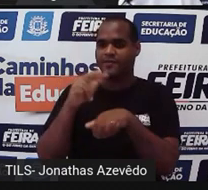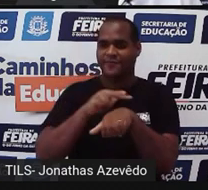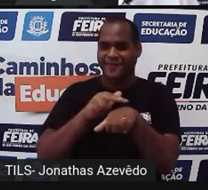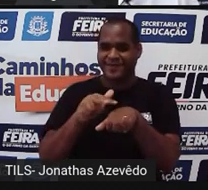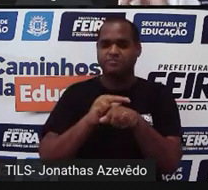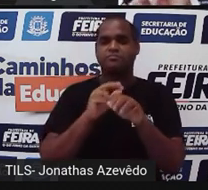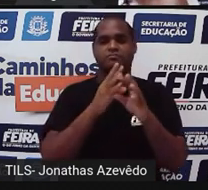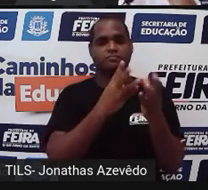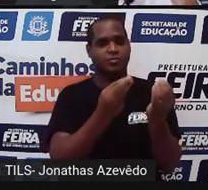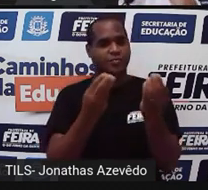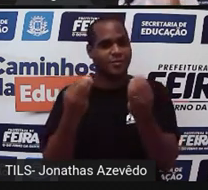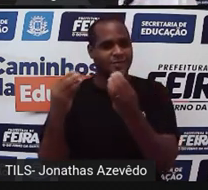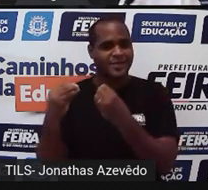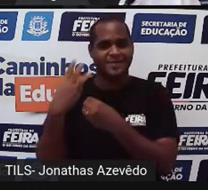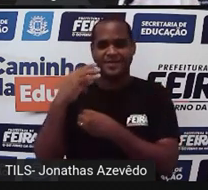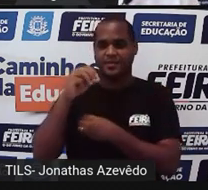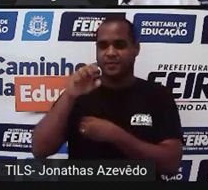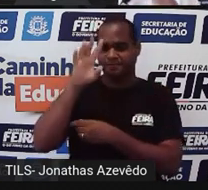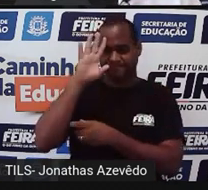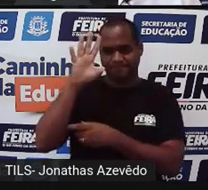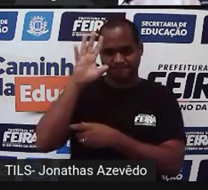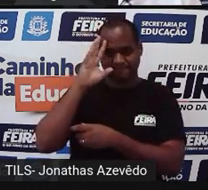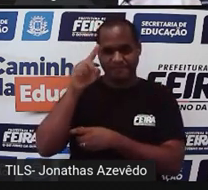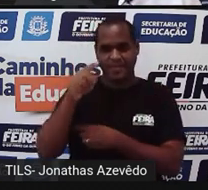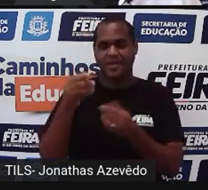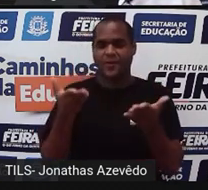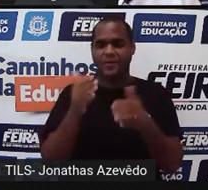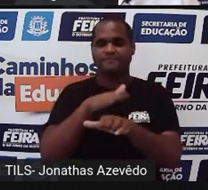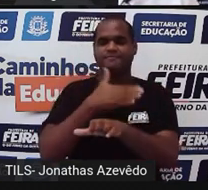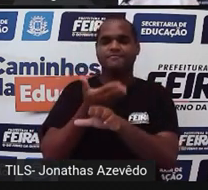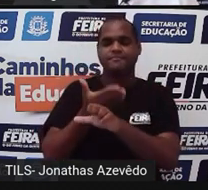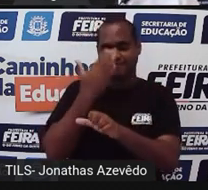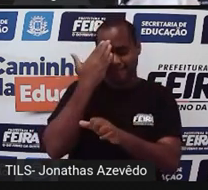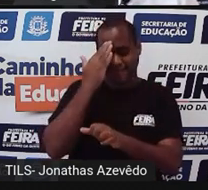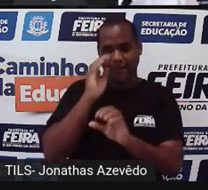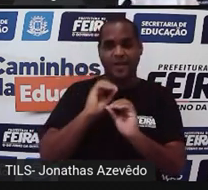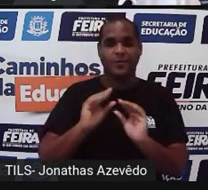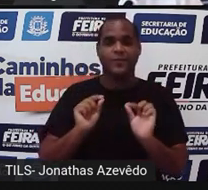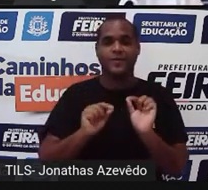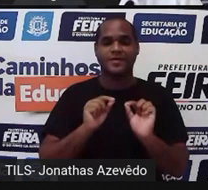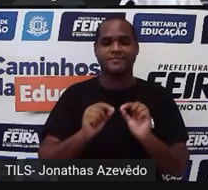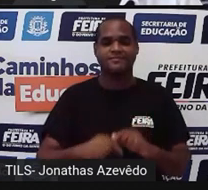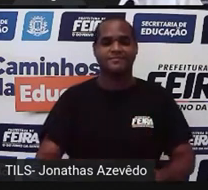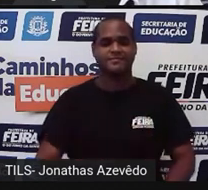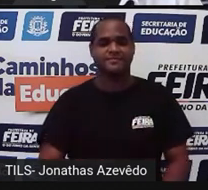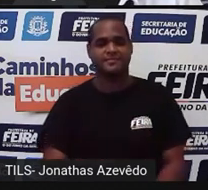verde bastante, 30 segundos para você pensar até aqui o quanto você entendeu, tá bom?